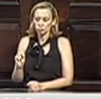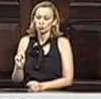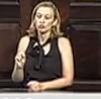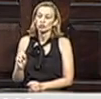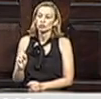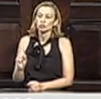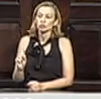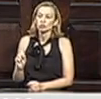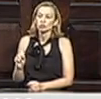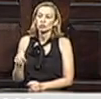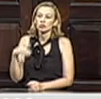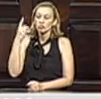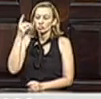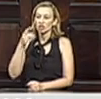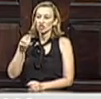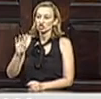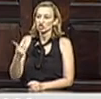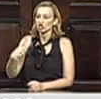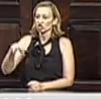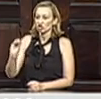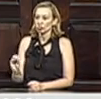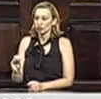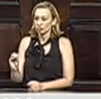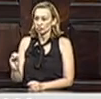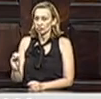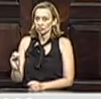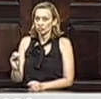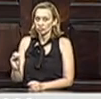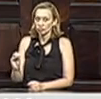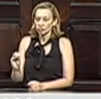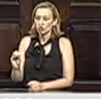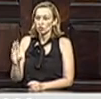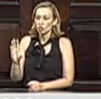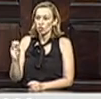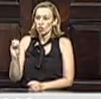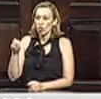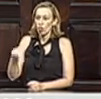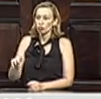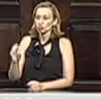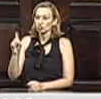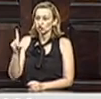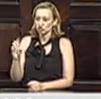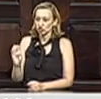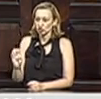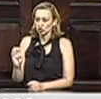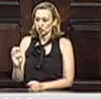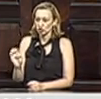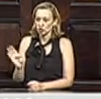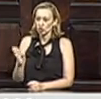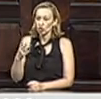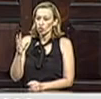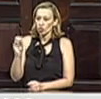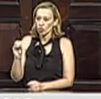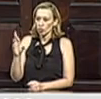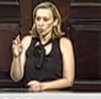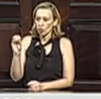Osório. Deputado Chiquinho da Mangueira. Deputado Conde Bittencourt. Deputado Coronel